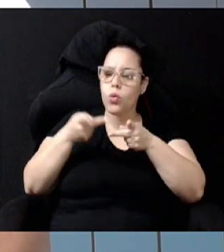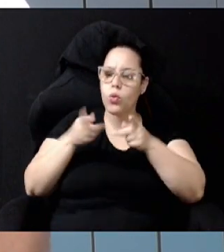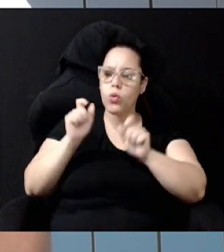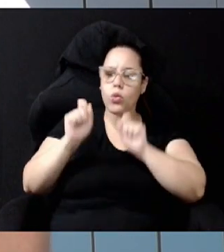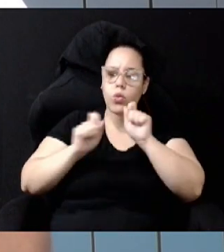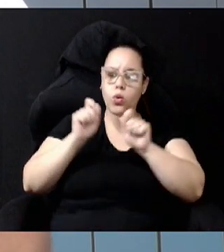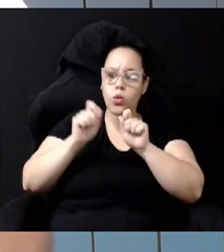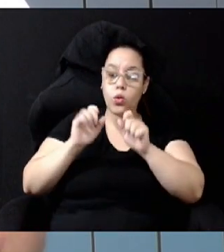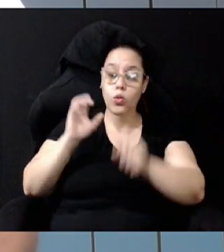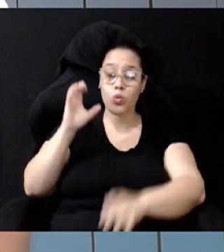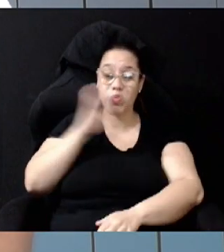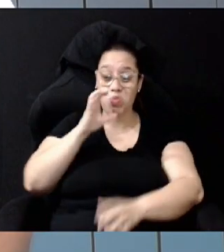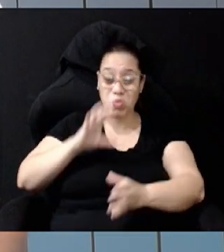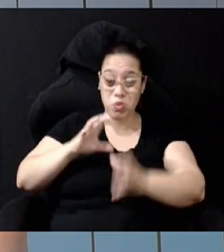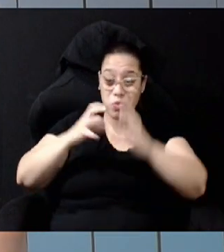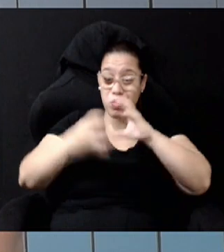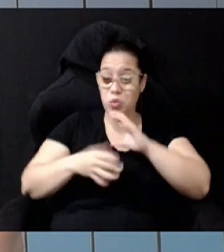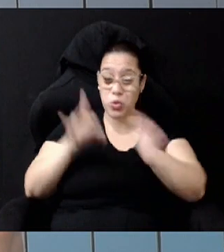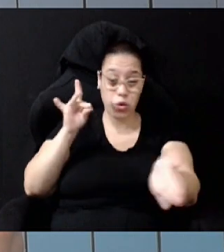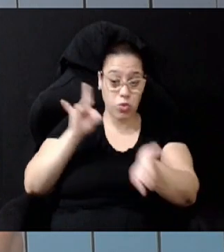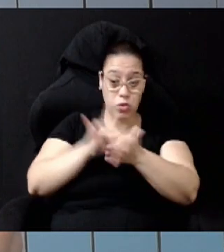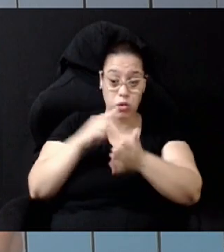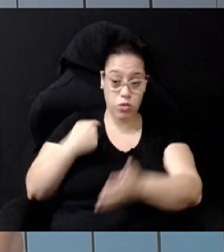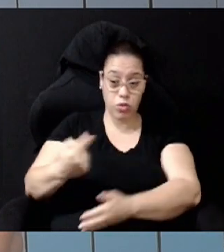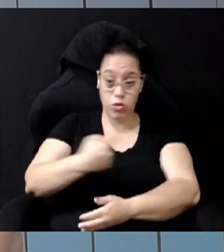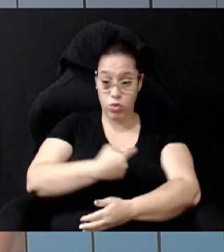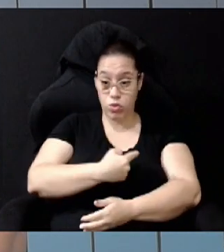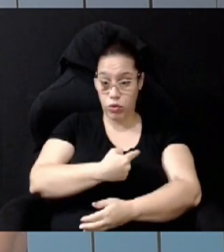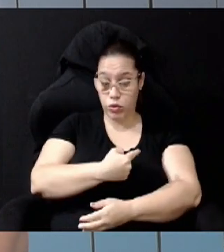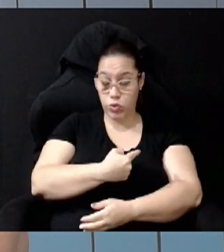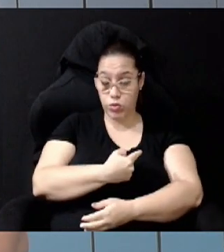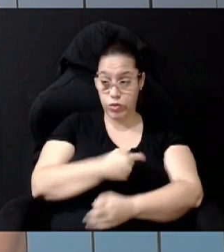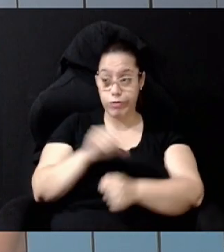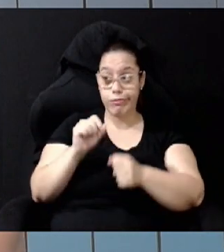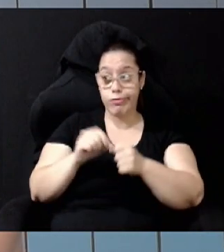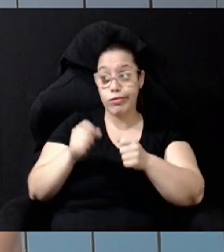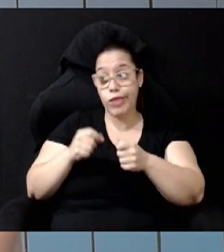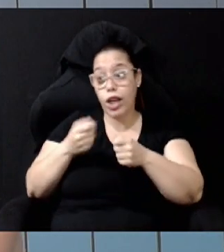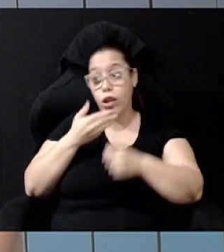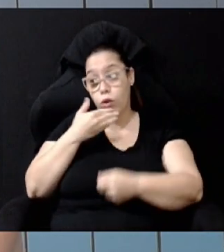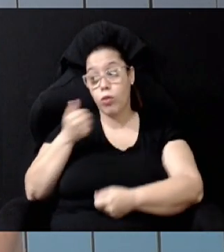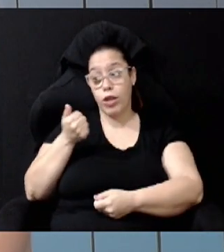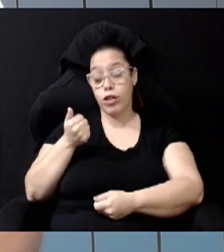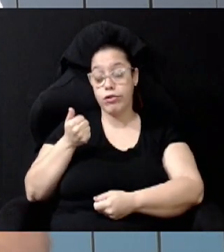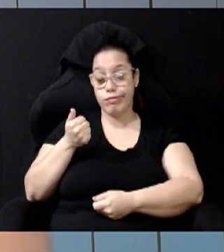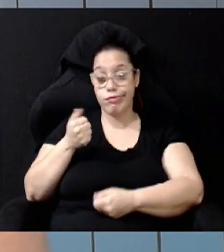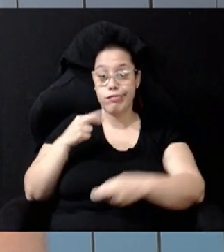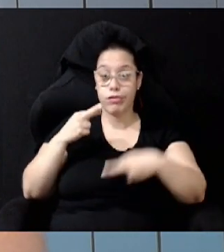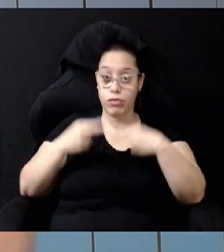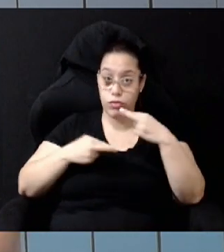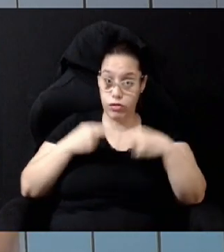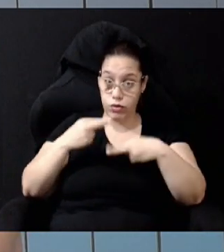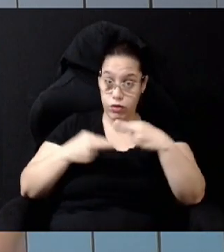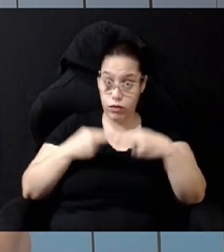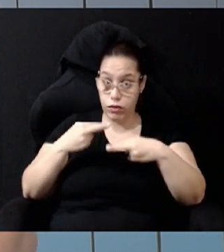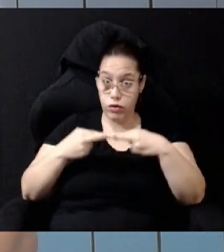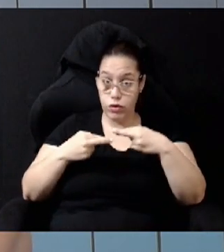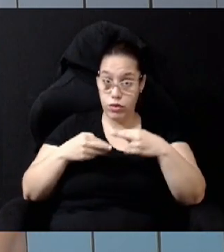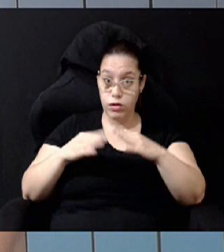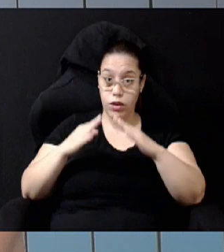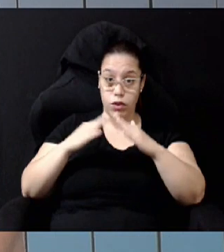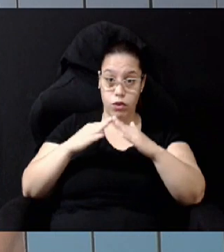climáticos, de fato, todos nós temos que fazer a nossa parte, né? Desde a reciclagem do material em casa, a